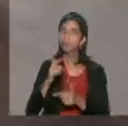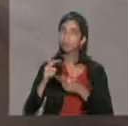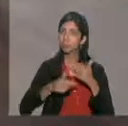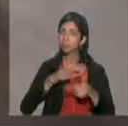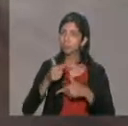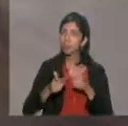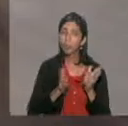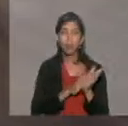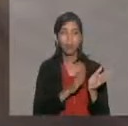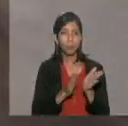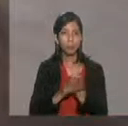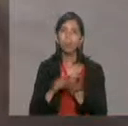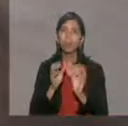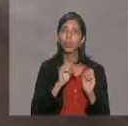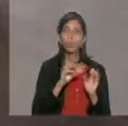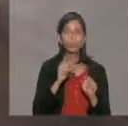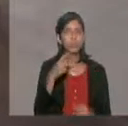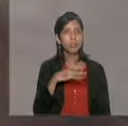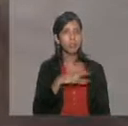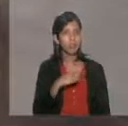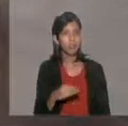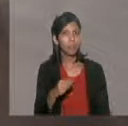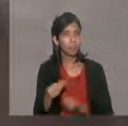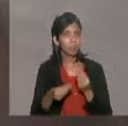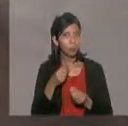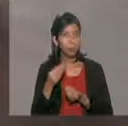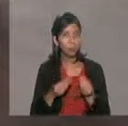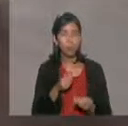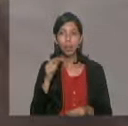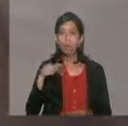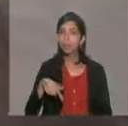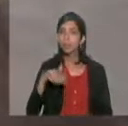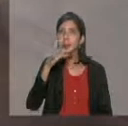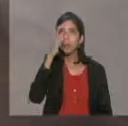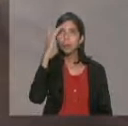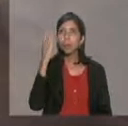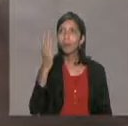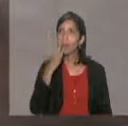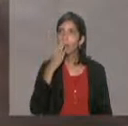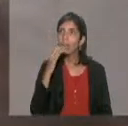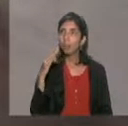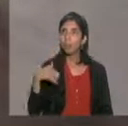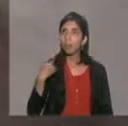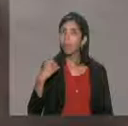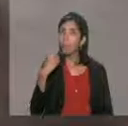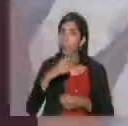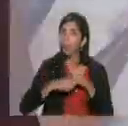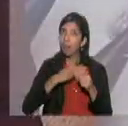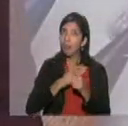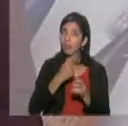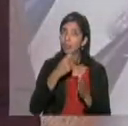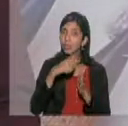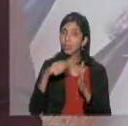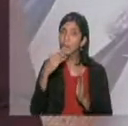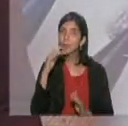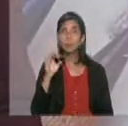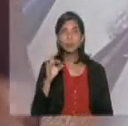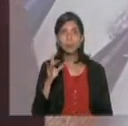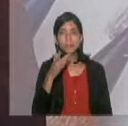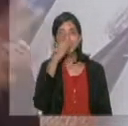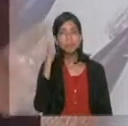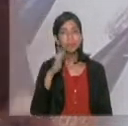realmente possa ter protagonismo na refeição, a gente vai oferecendo um de cada vez e deixando ela decidir. Uma